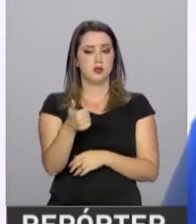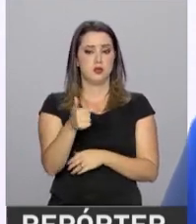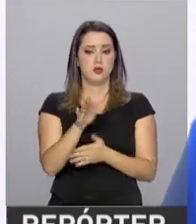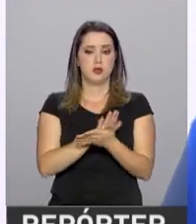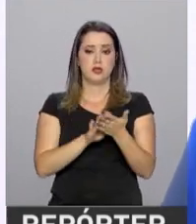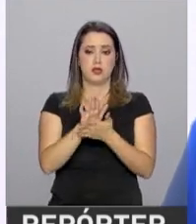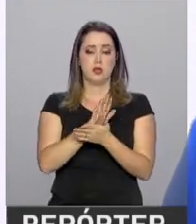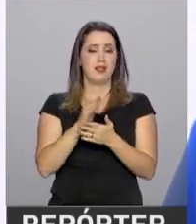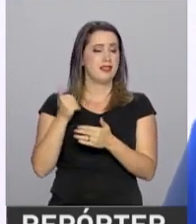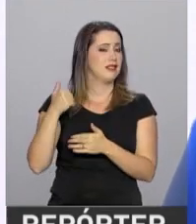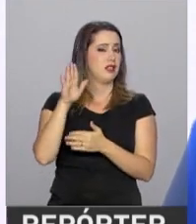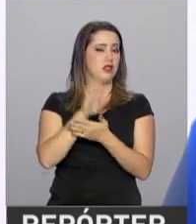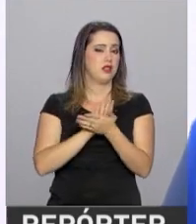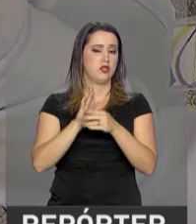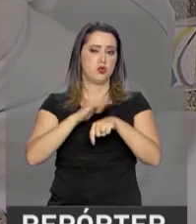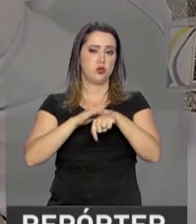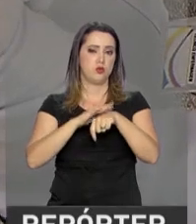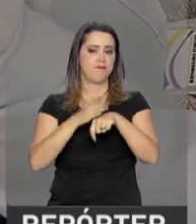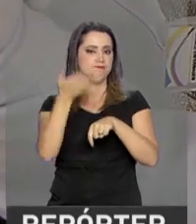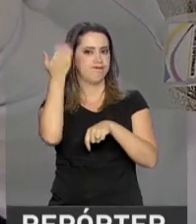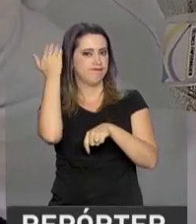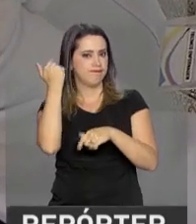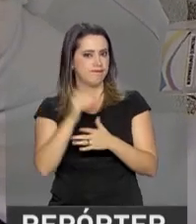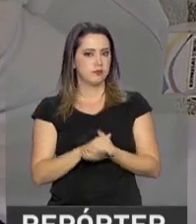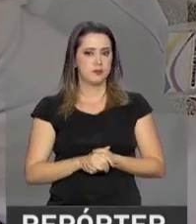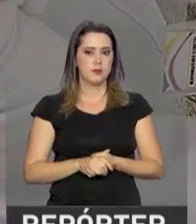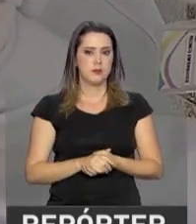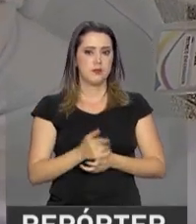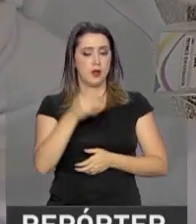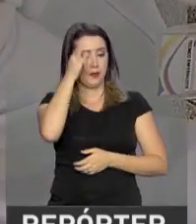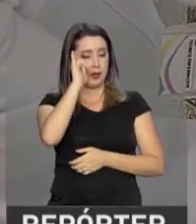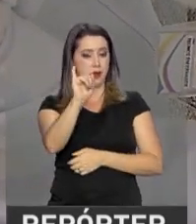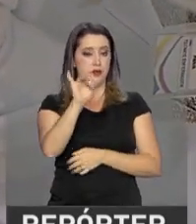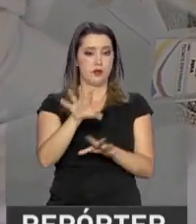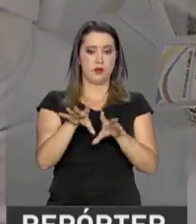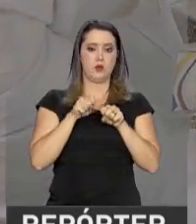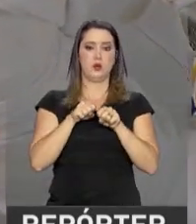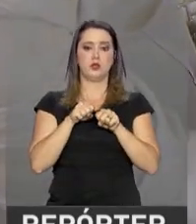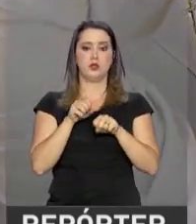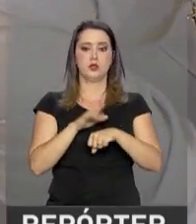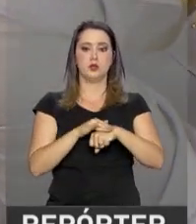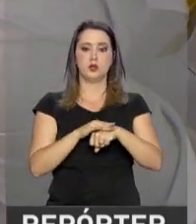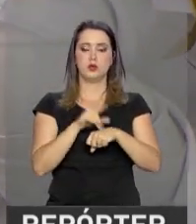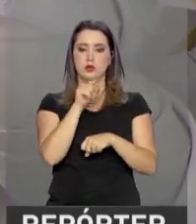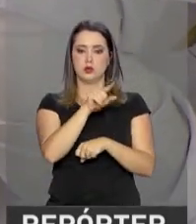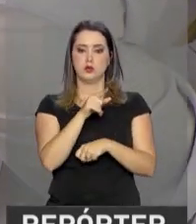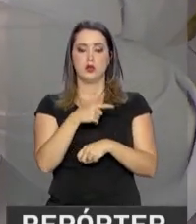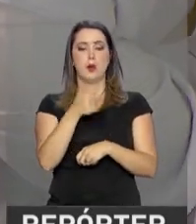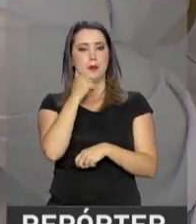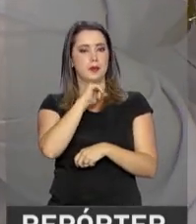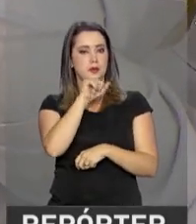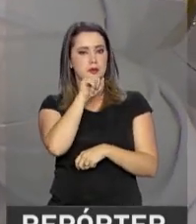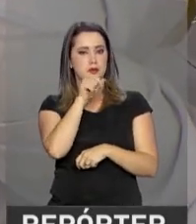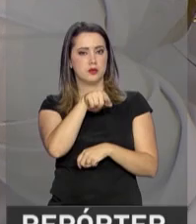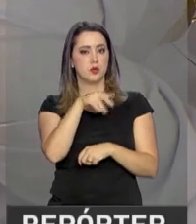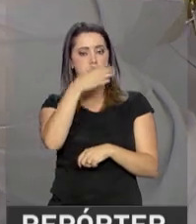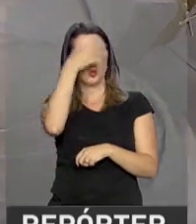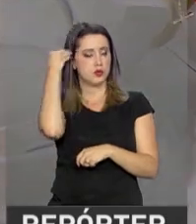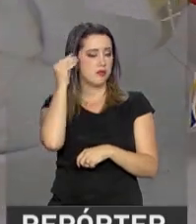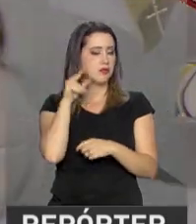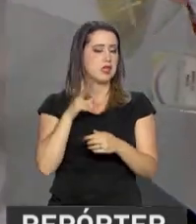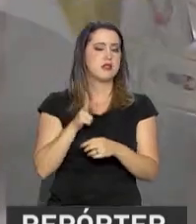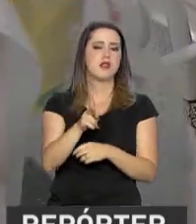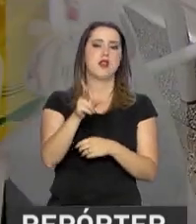que a cor o que aconteceu no passado para evitar que o pequeno antônio pegue alguma doença grave a bancária isabella não esquece de